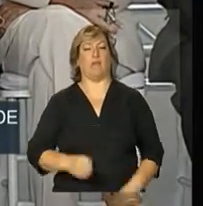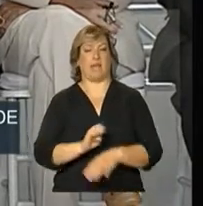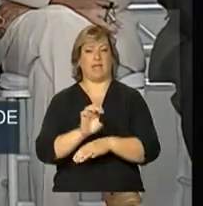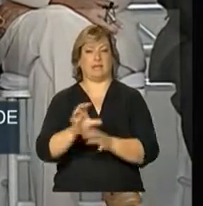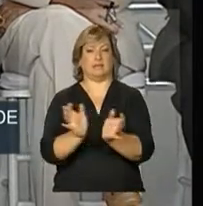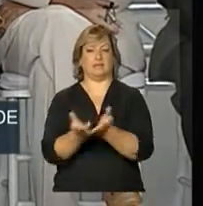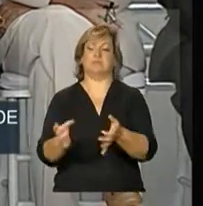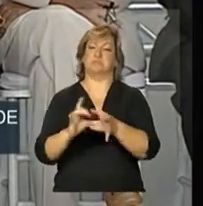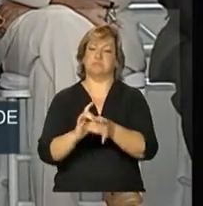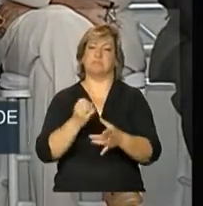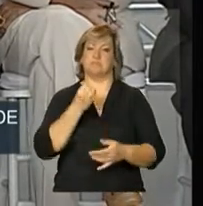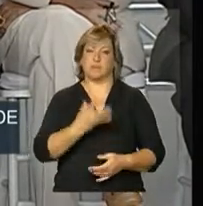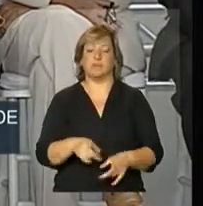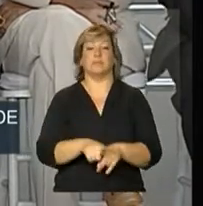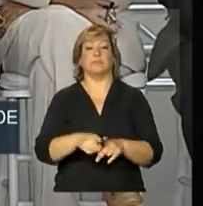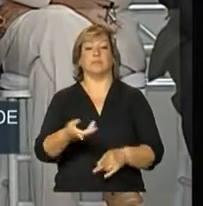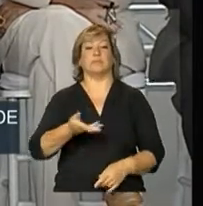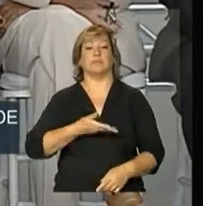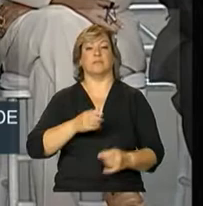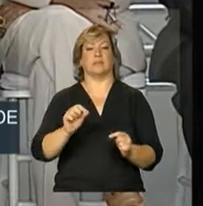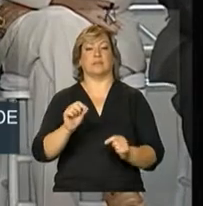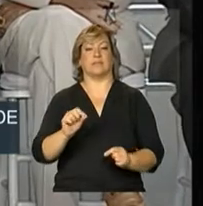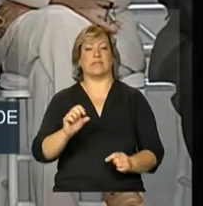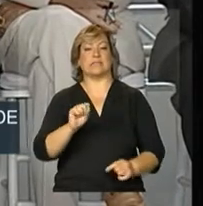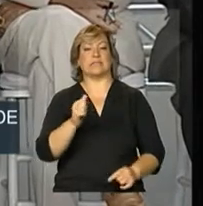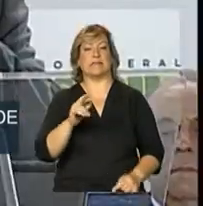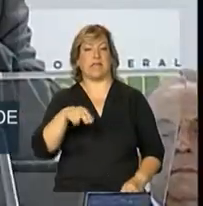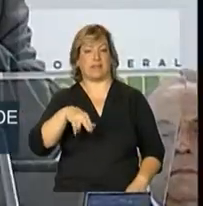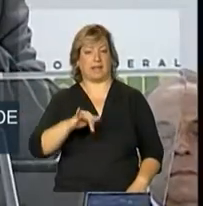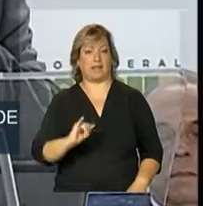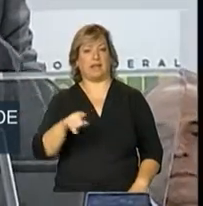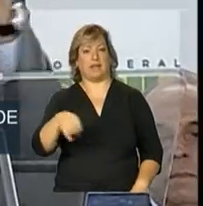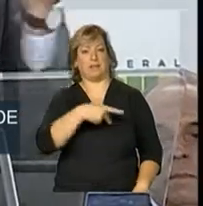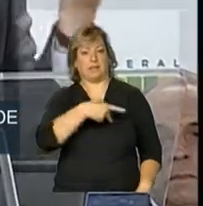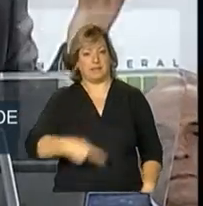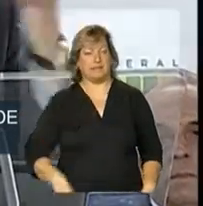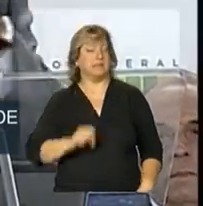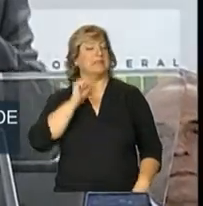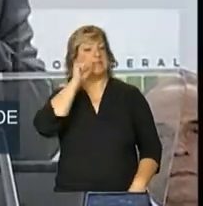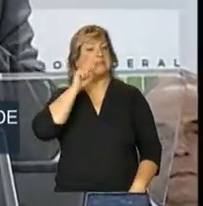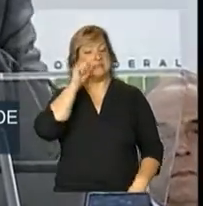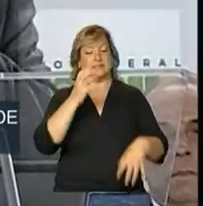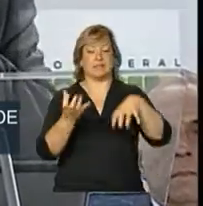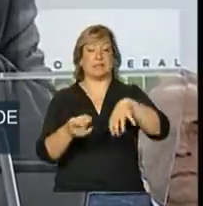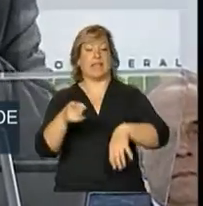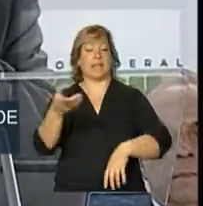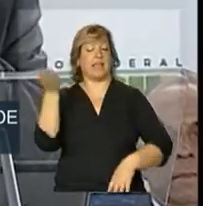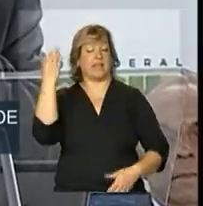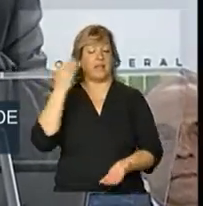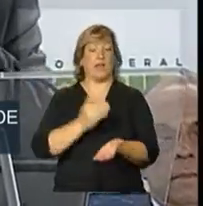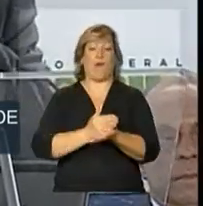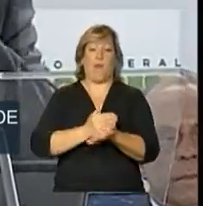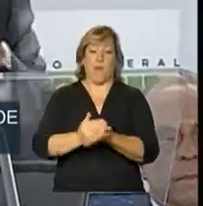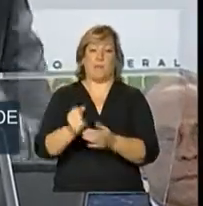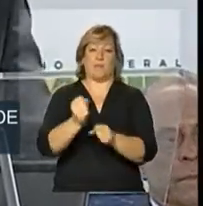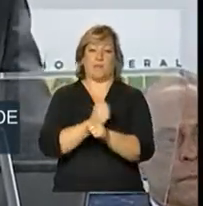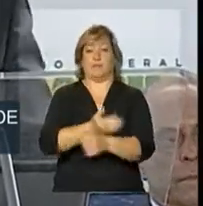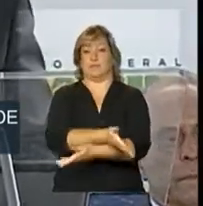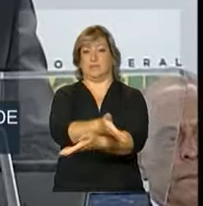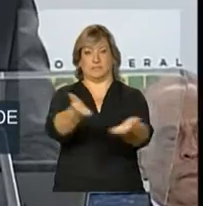amigo presidente do Senado, José Sarney, o iniciador desta estrutura